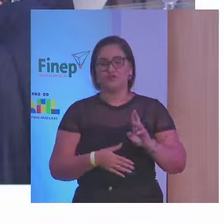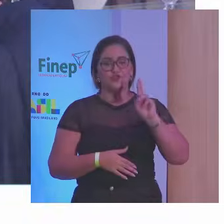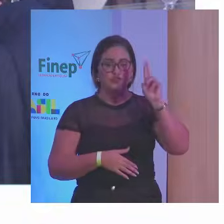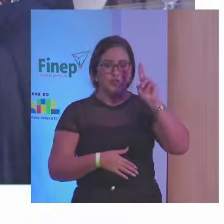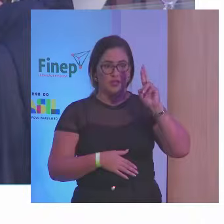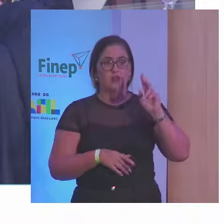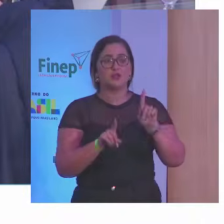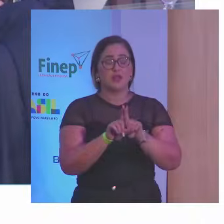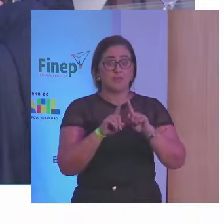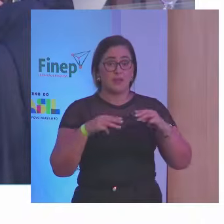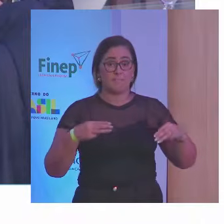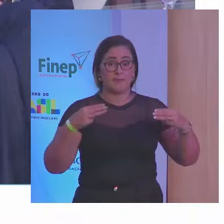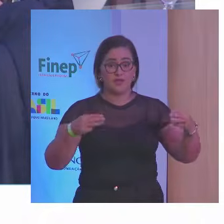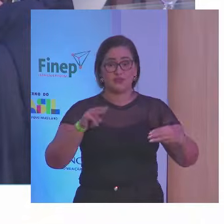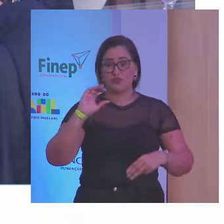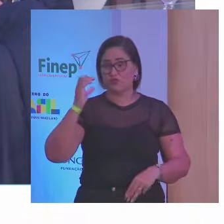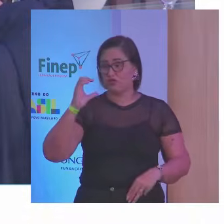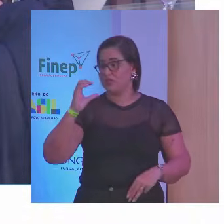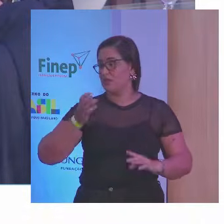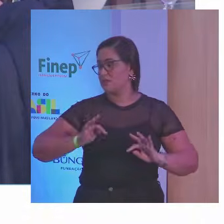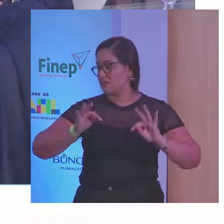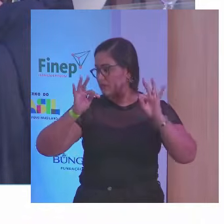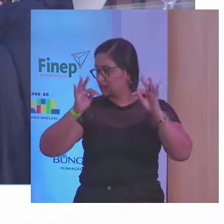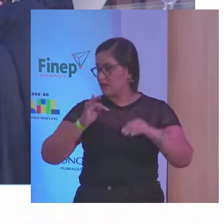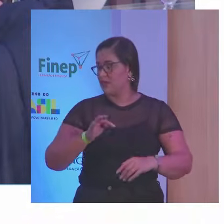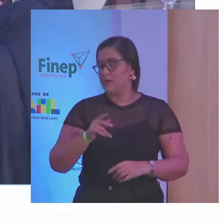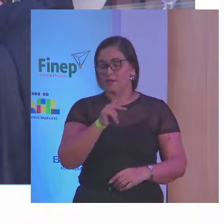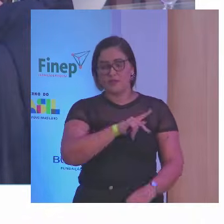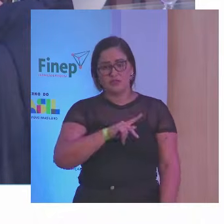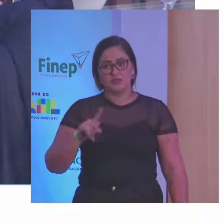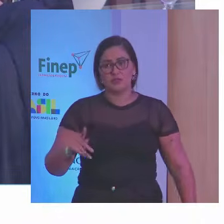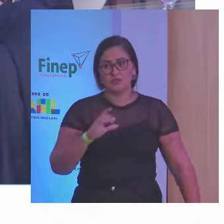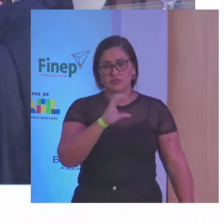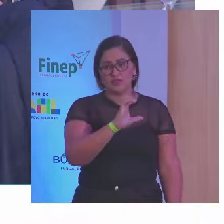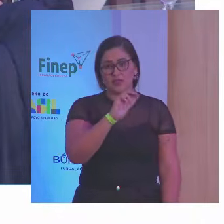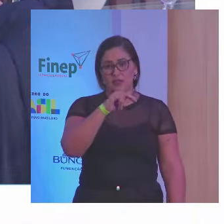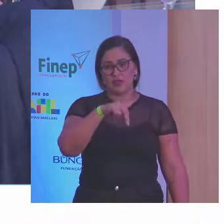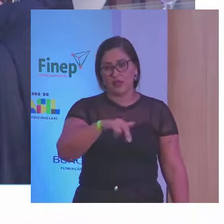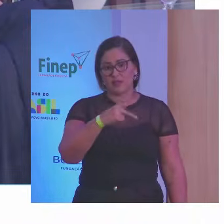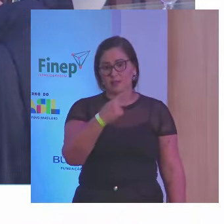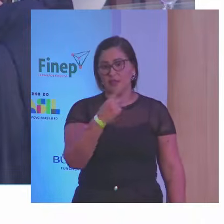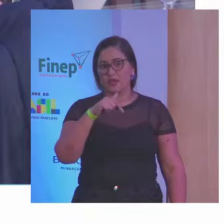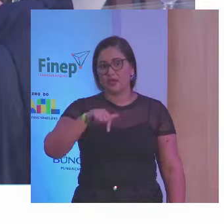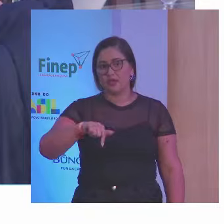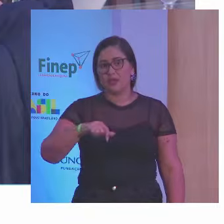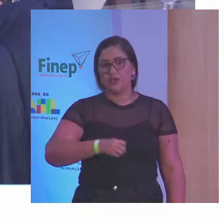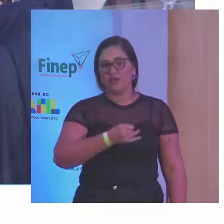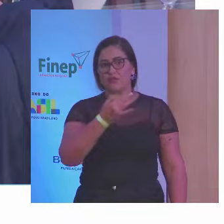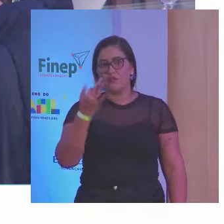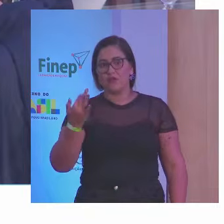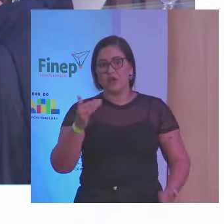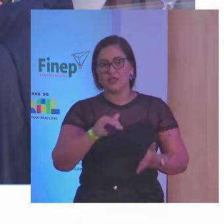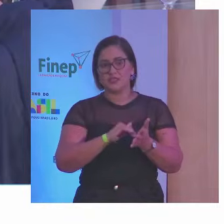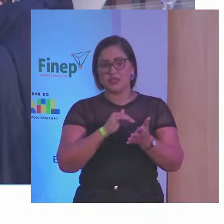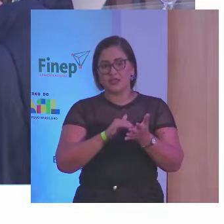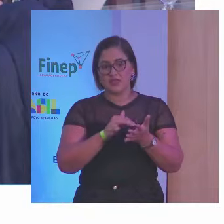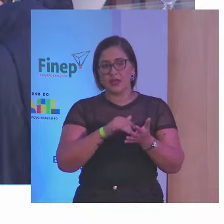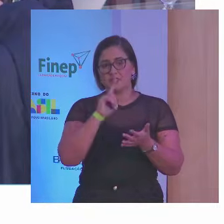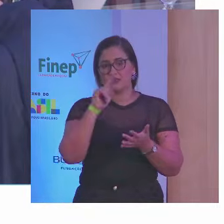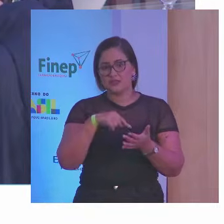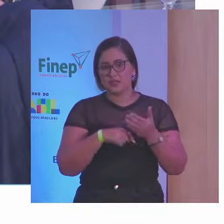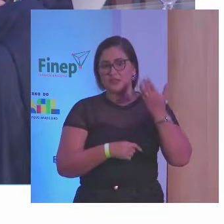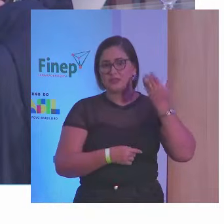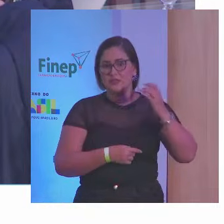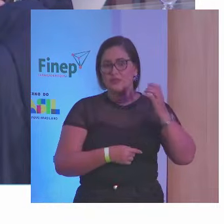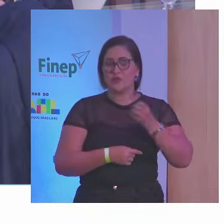de Ciência e Tecnologia já estão aqui, presidente do CNPq, vários secretários que eu conheço são cientistas e